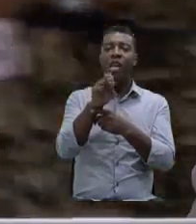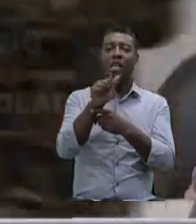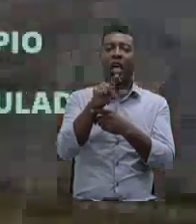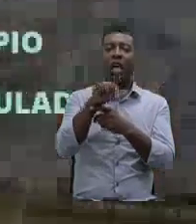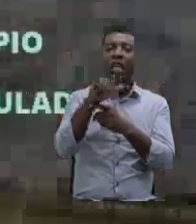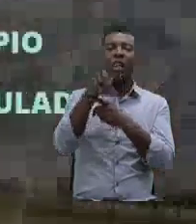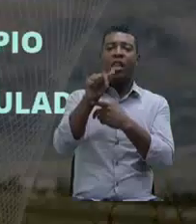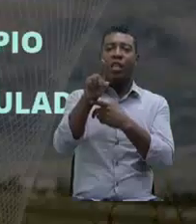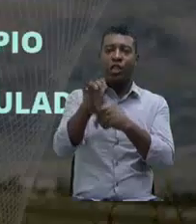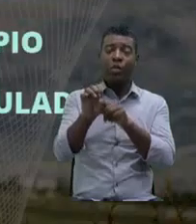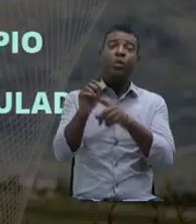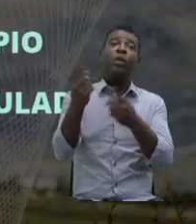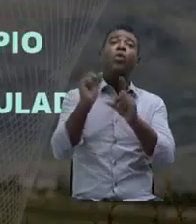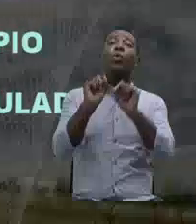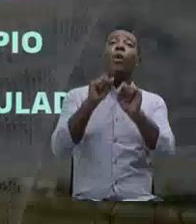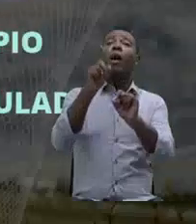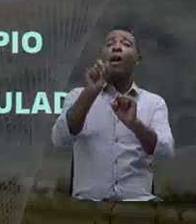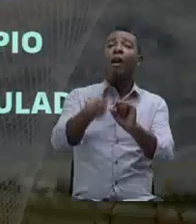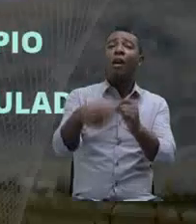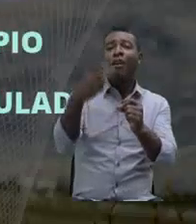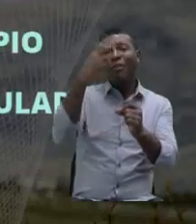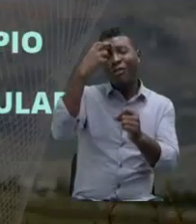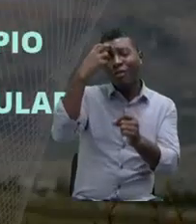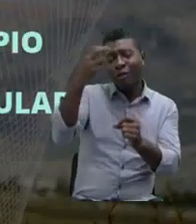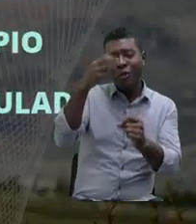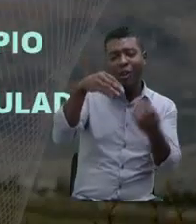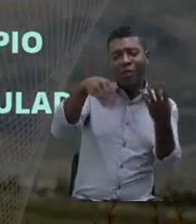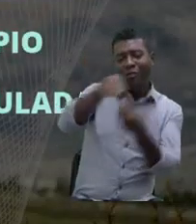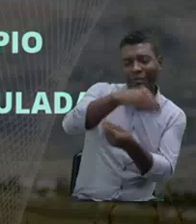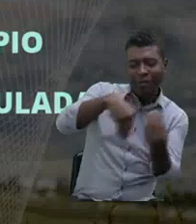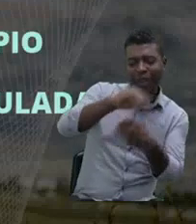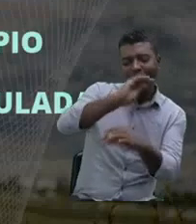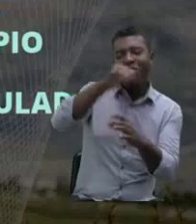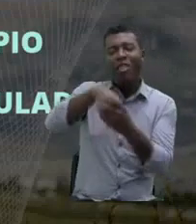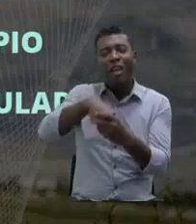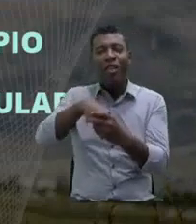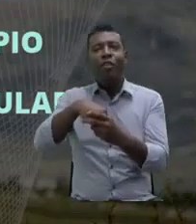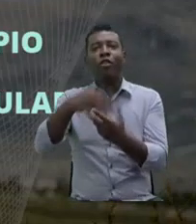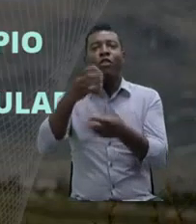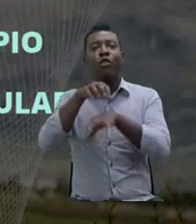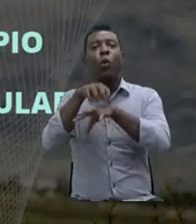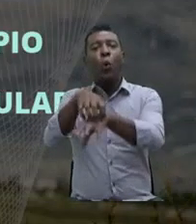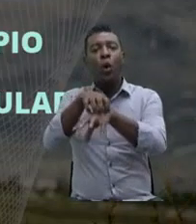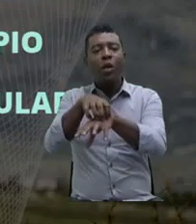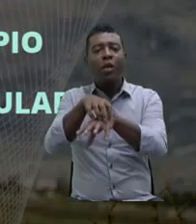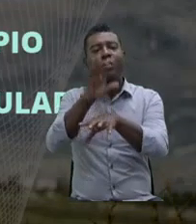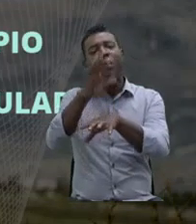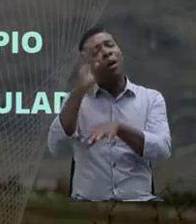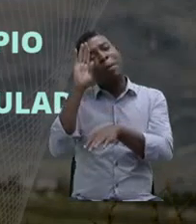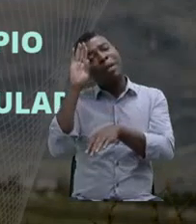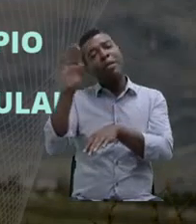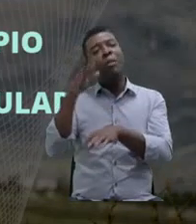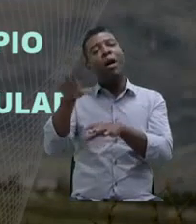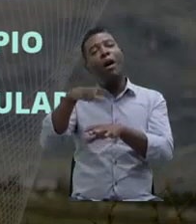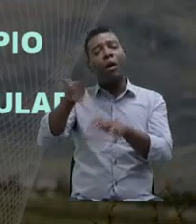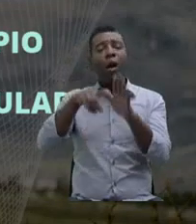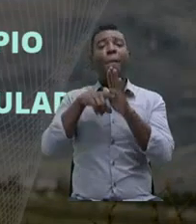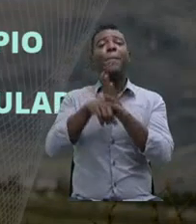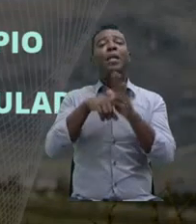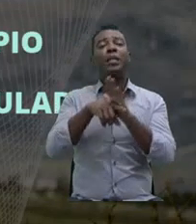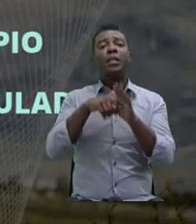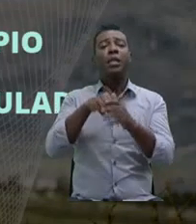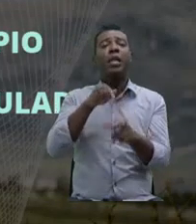da cultura são transversais com o turismo, sobretudo na demanda, na pesquisa de demanda que nós